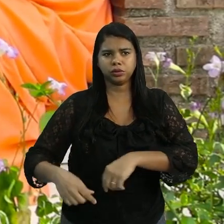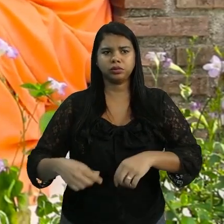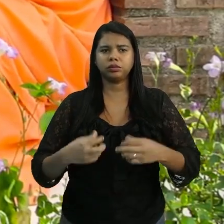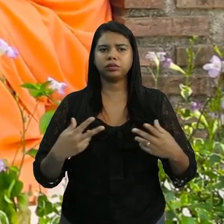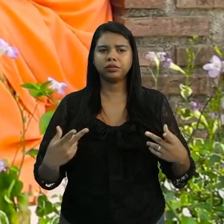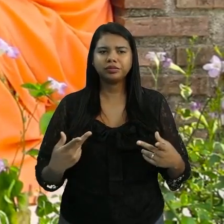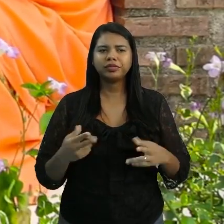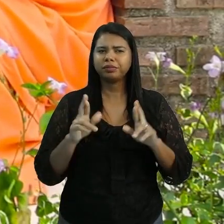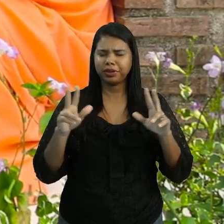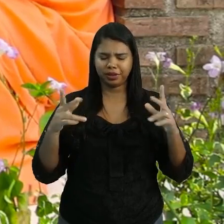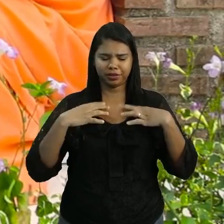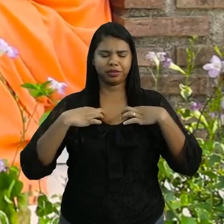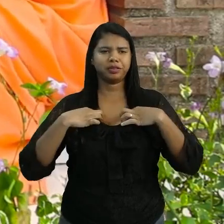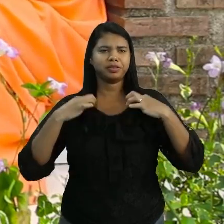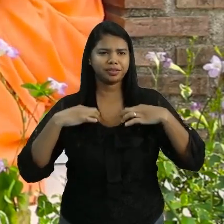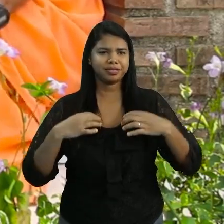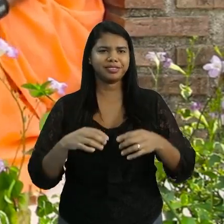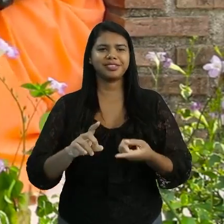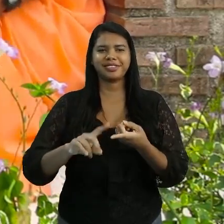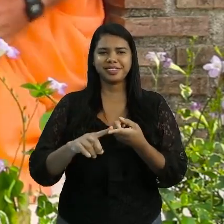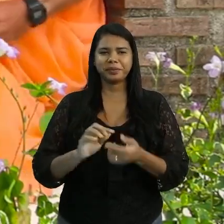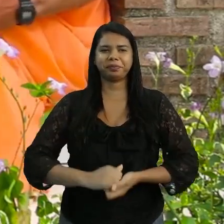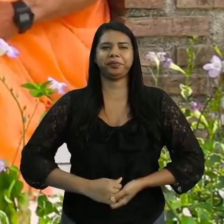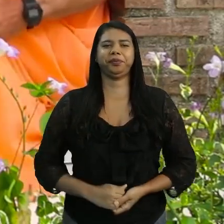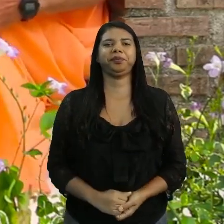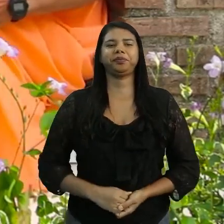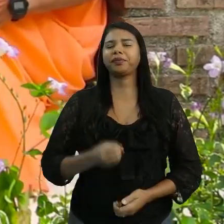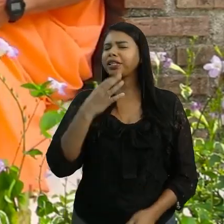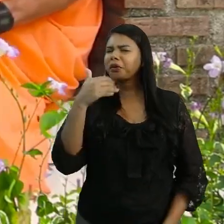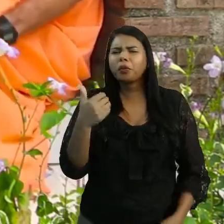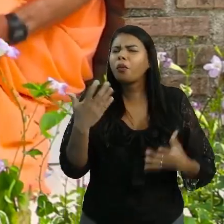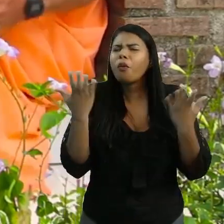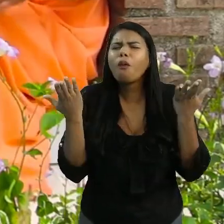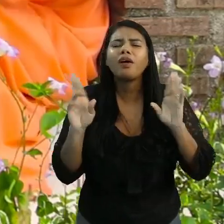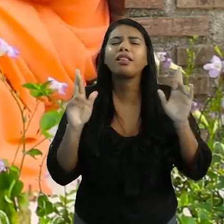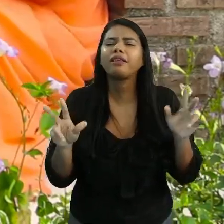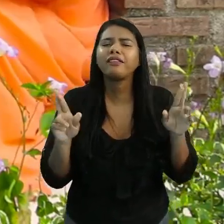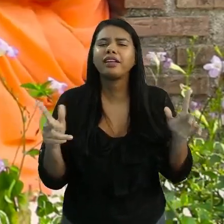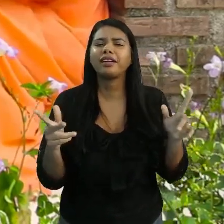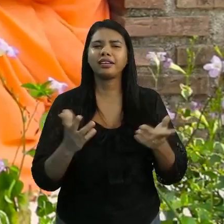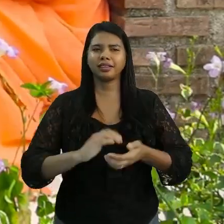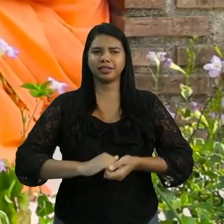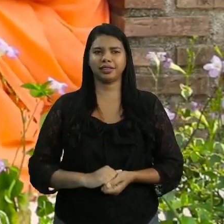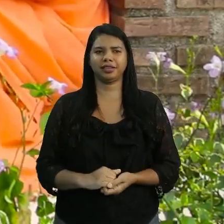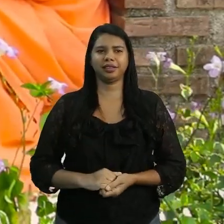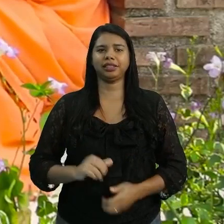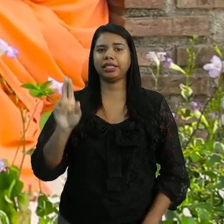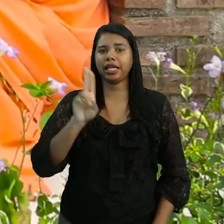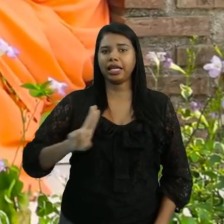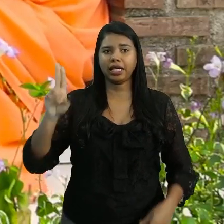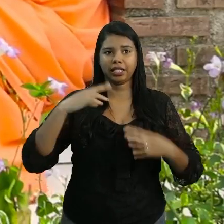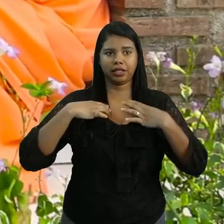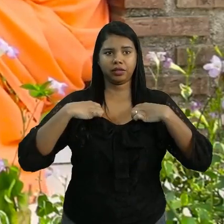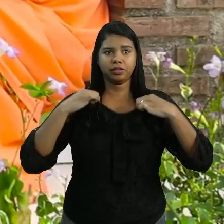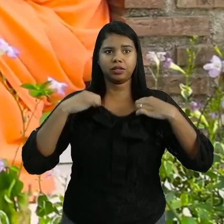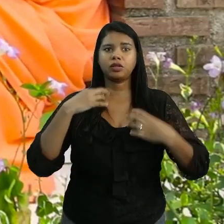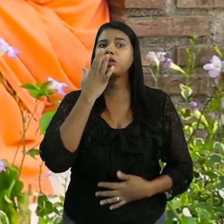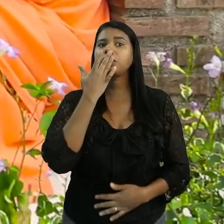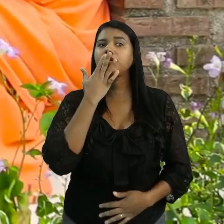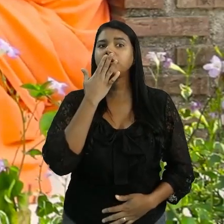as vestes. Eu percebi que vocês vestem roupas diferentes. Qual é a diferença que a gente pode perceber para poder as pessoas de casa